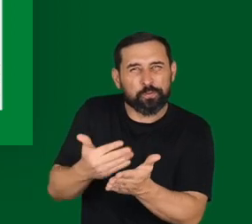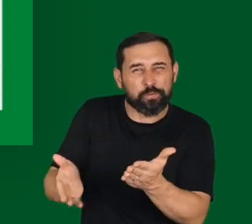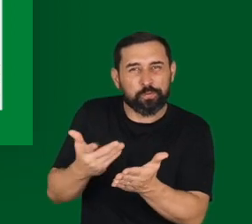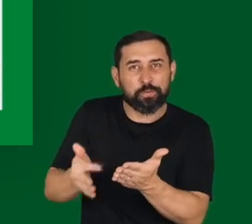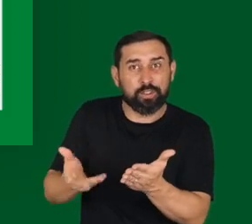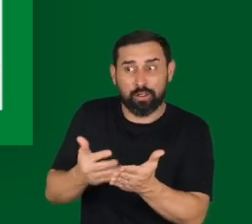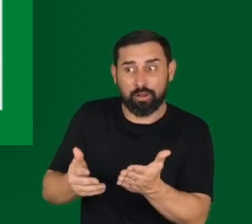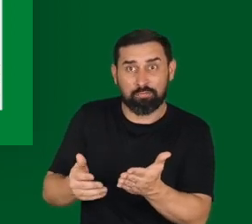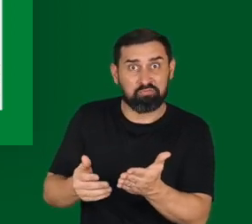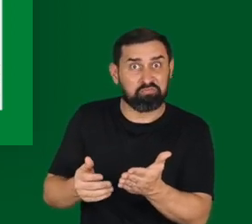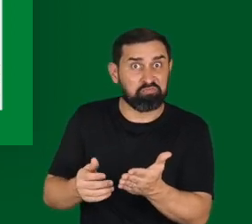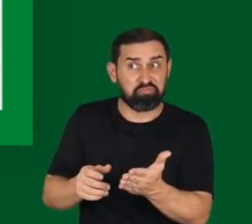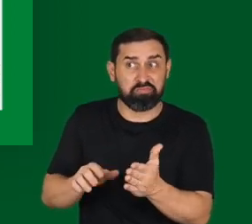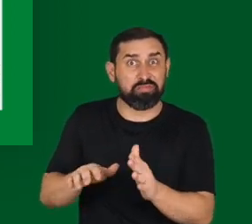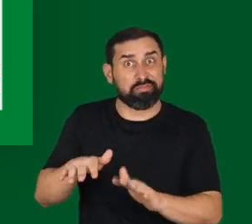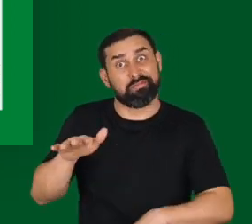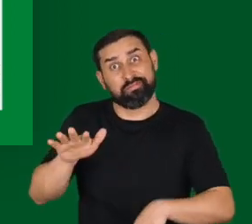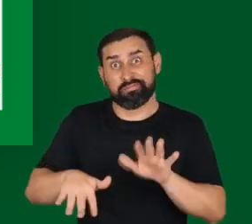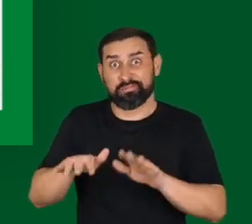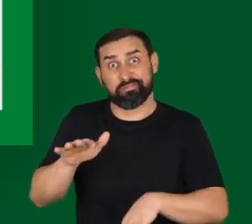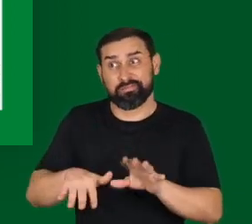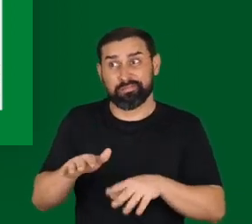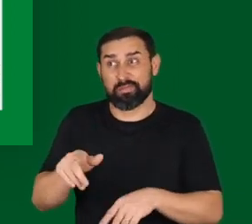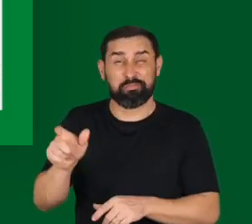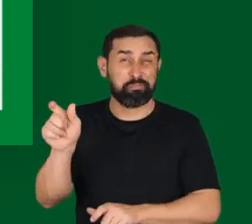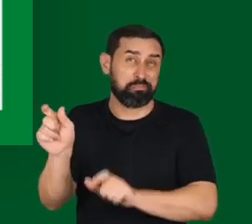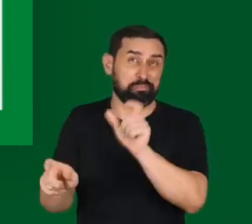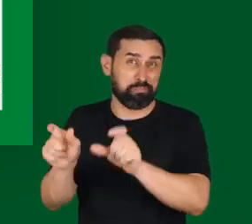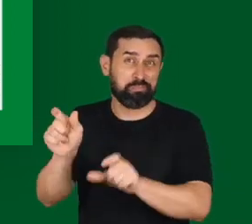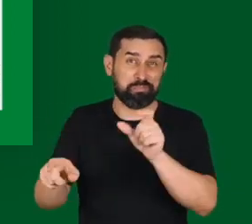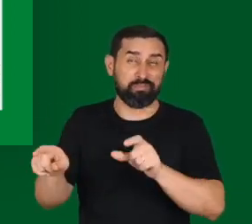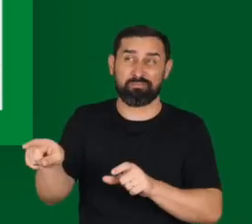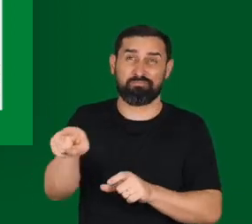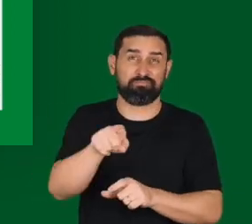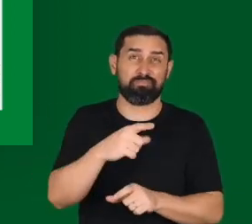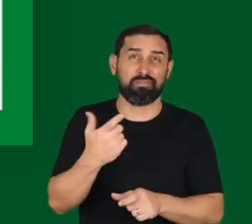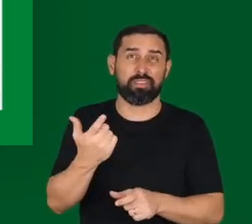e podendo ser realizado até para pessoas